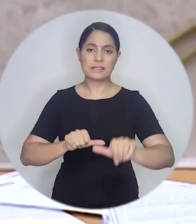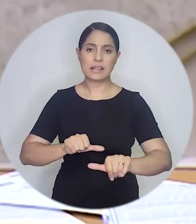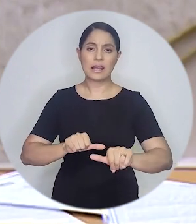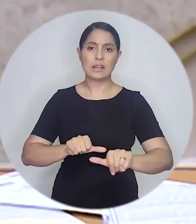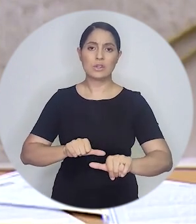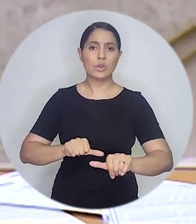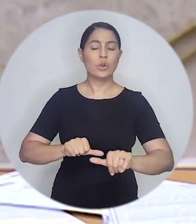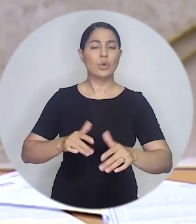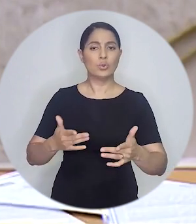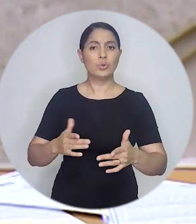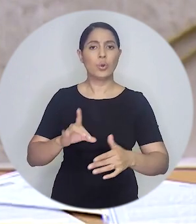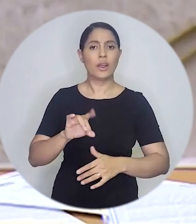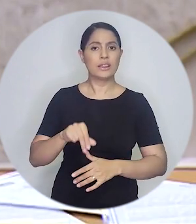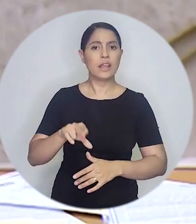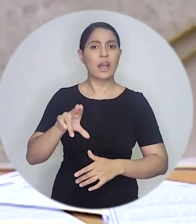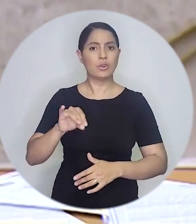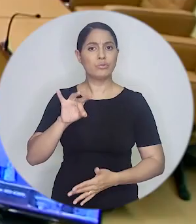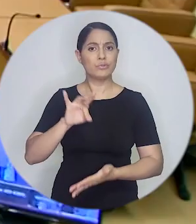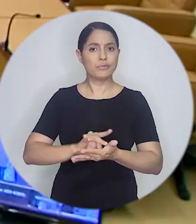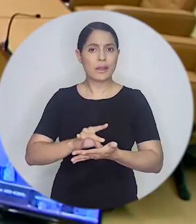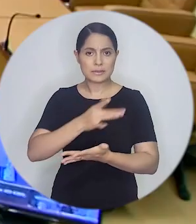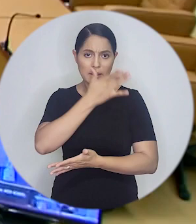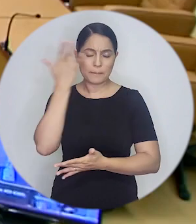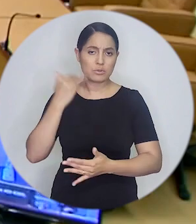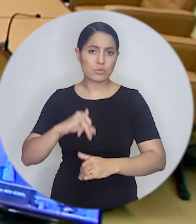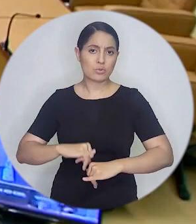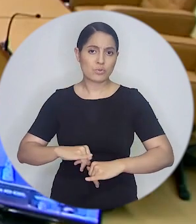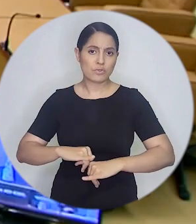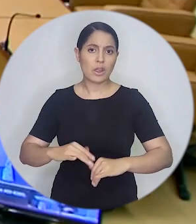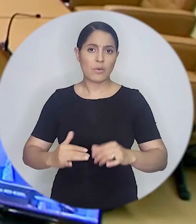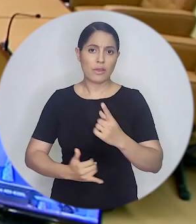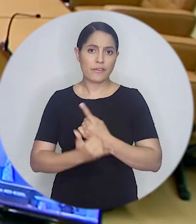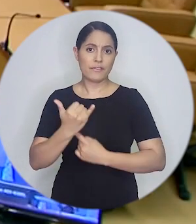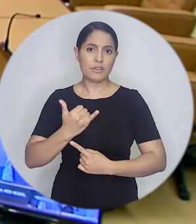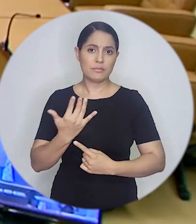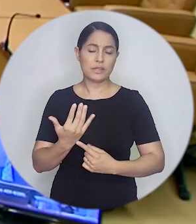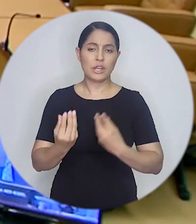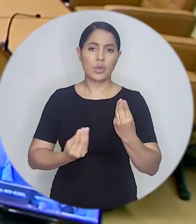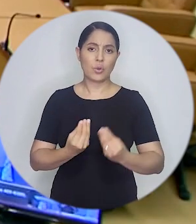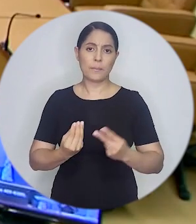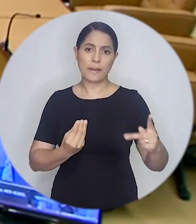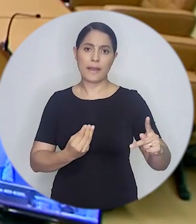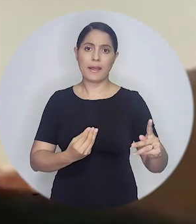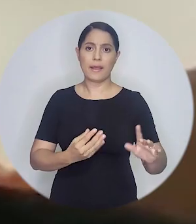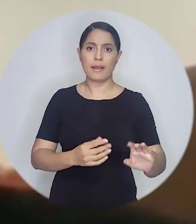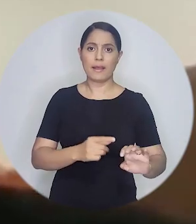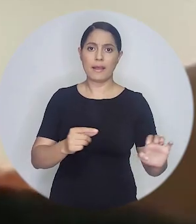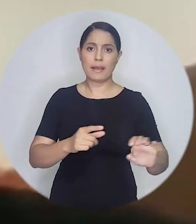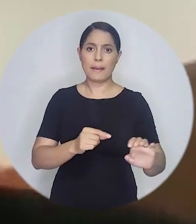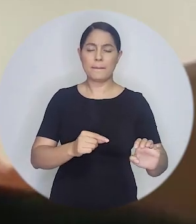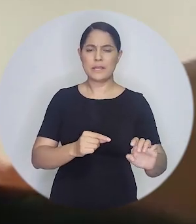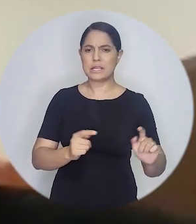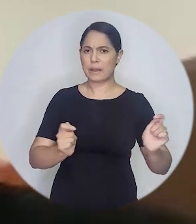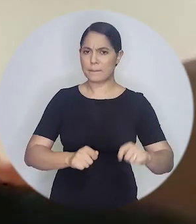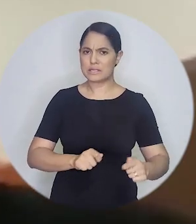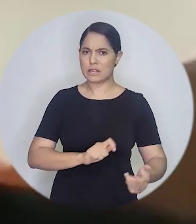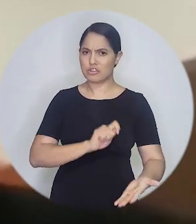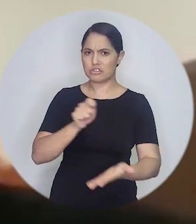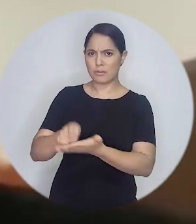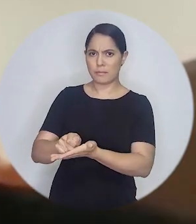ser a extensão do dano sofrido e a capacidade do agente ofensor,